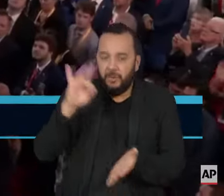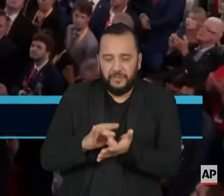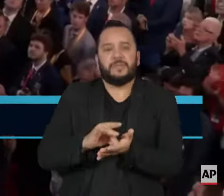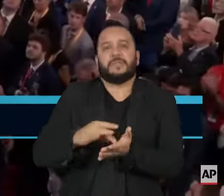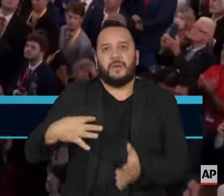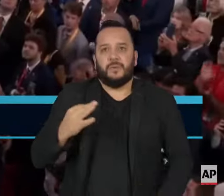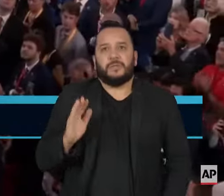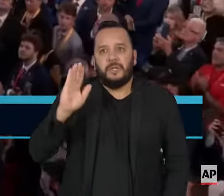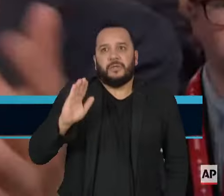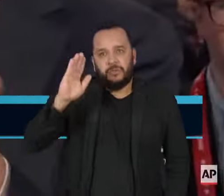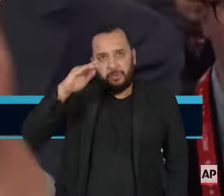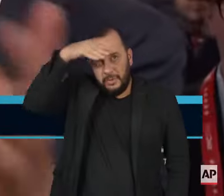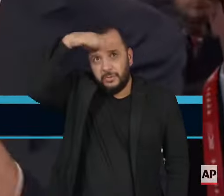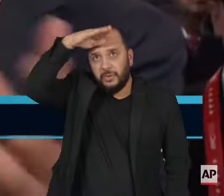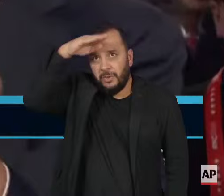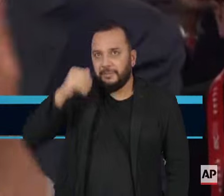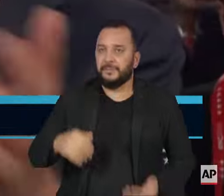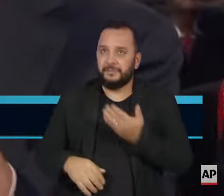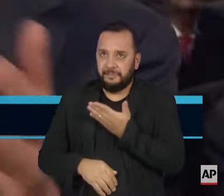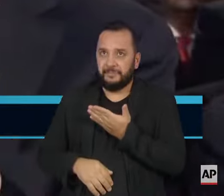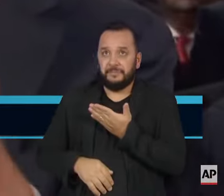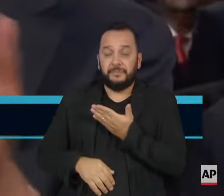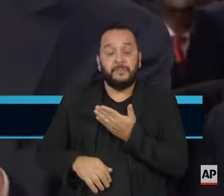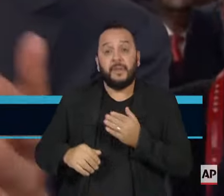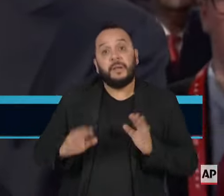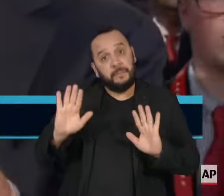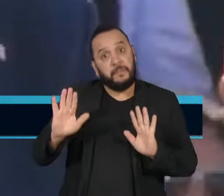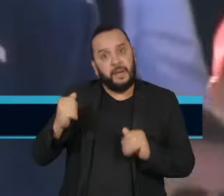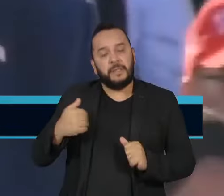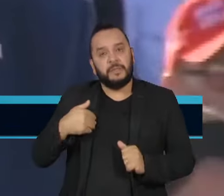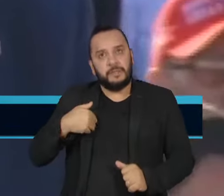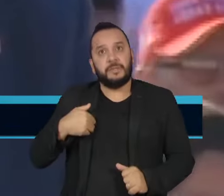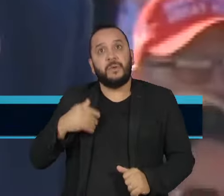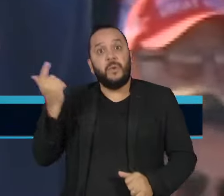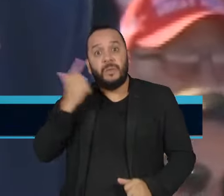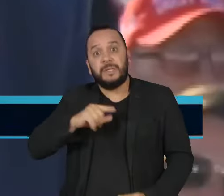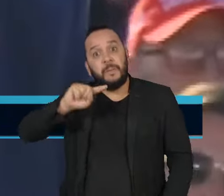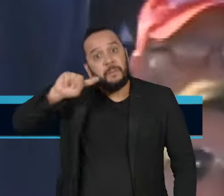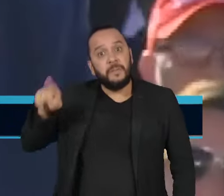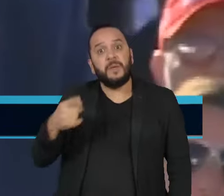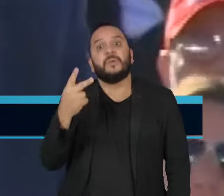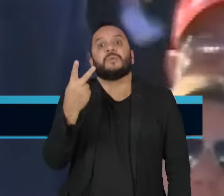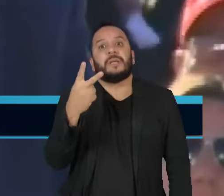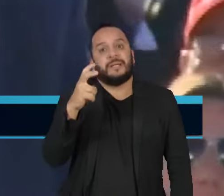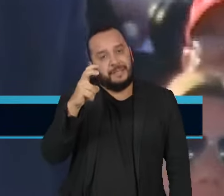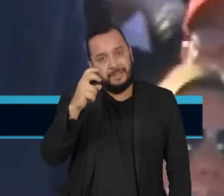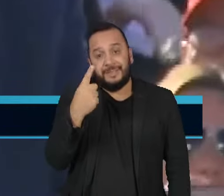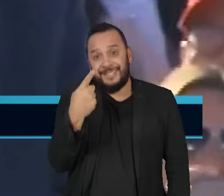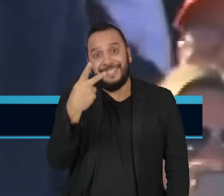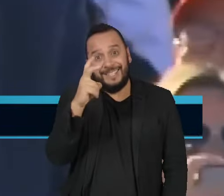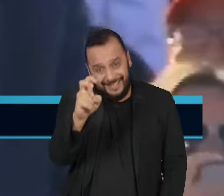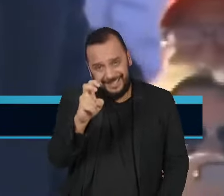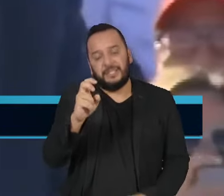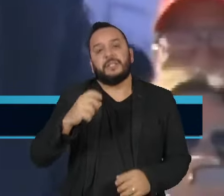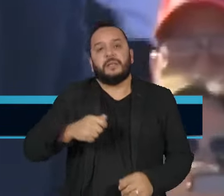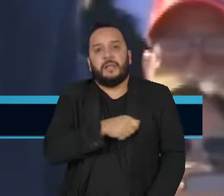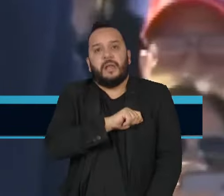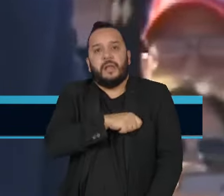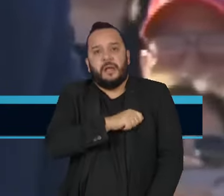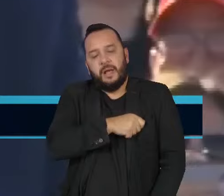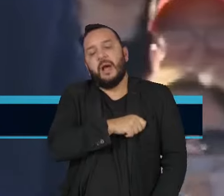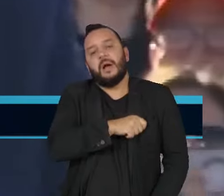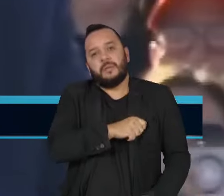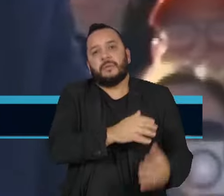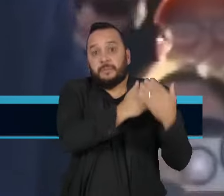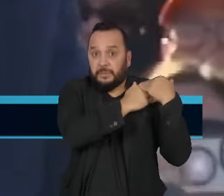Trump. Foi uma mera formalidade, já que o ex-presidente conseguiu os 1.215 delegados necessários para ser o representante do partido